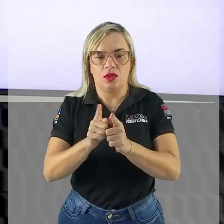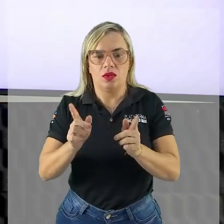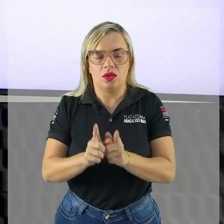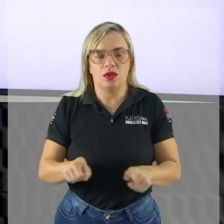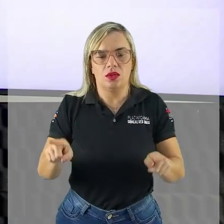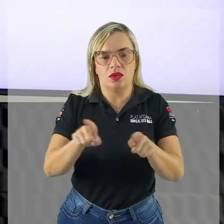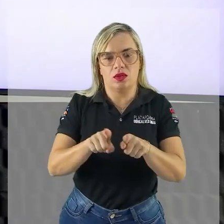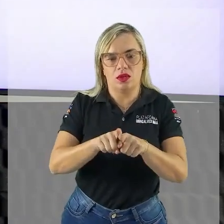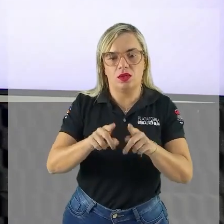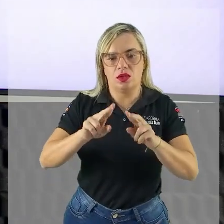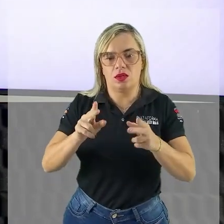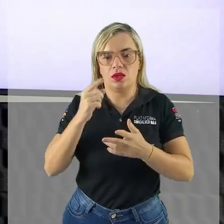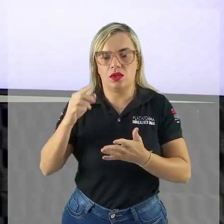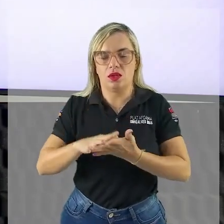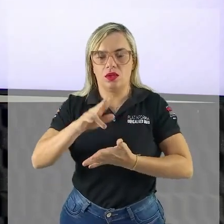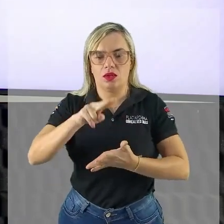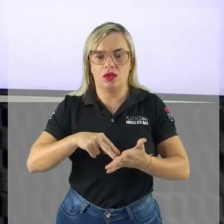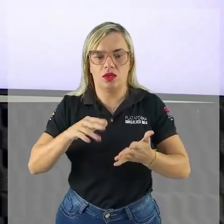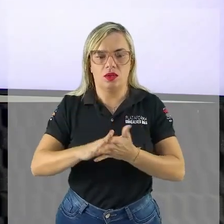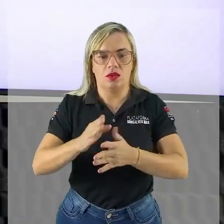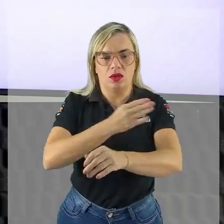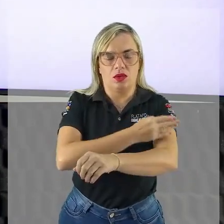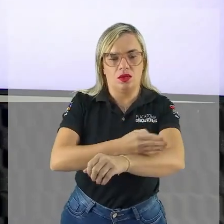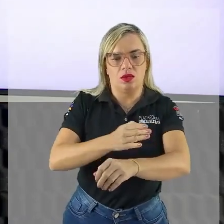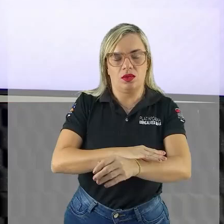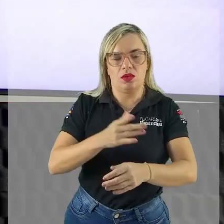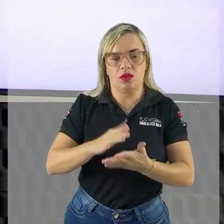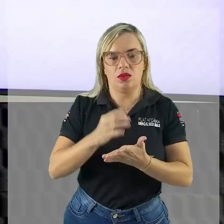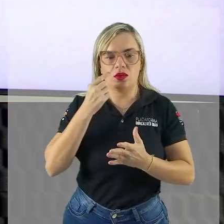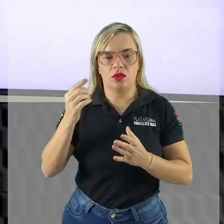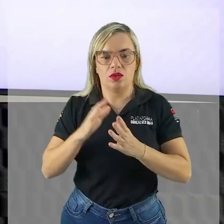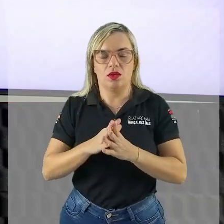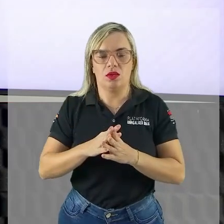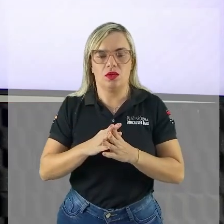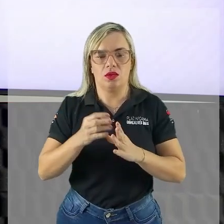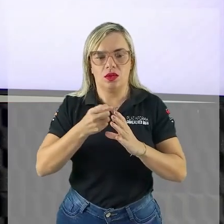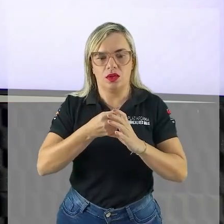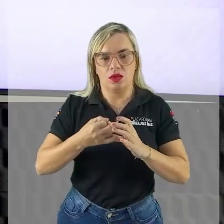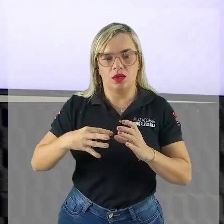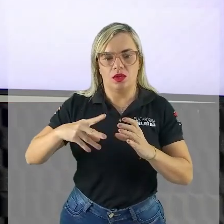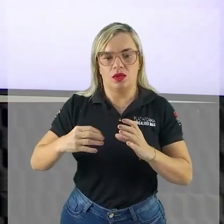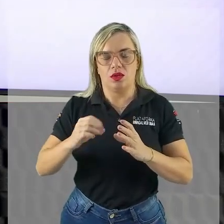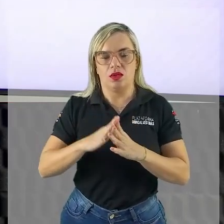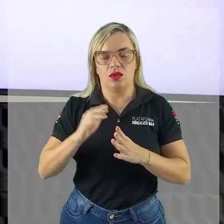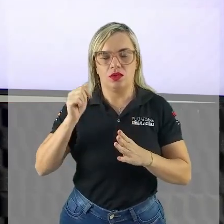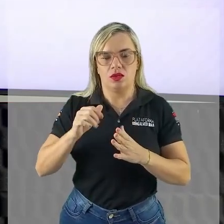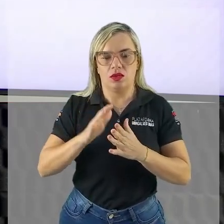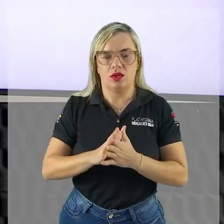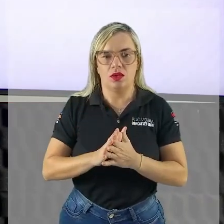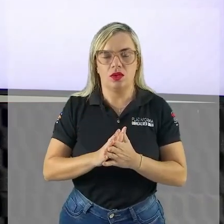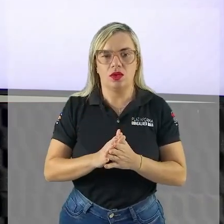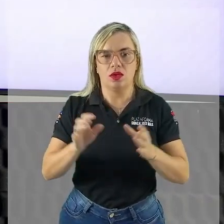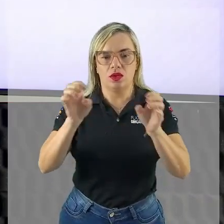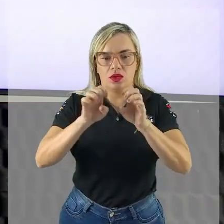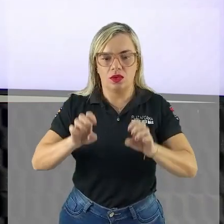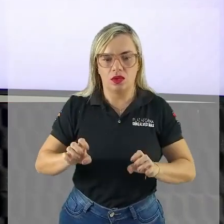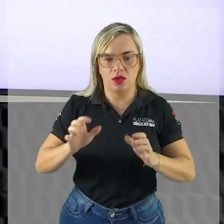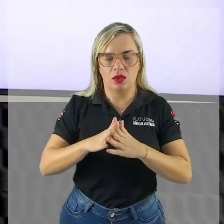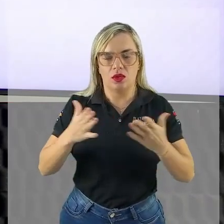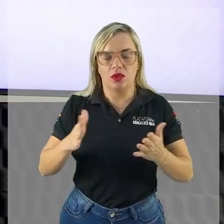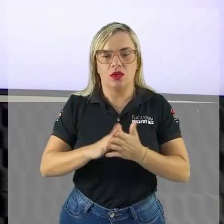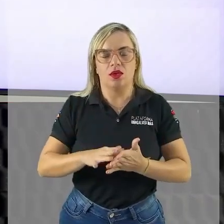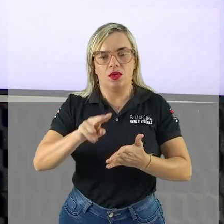e nos acostumamos com o estilo ou um formato. O que quer dizer se pega aqui que está no teu material? Você adquire. Então, quando eu faço muitas